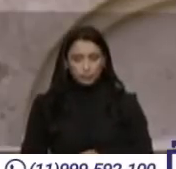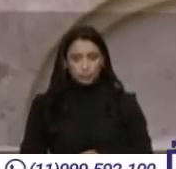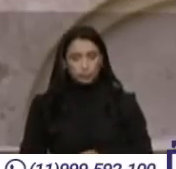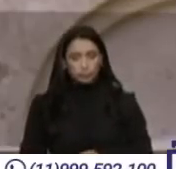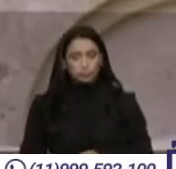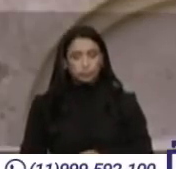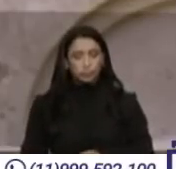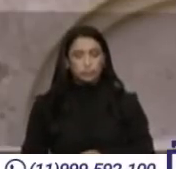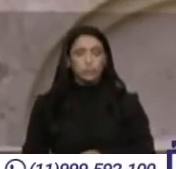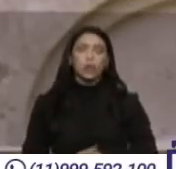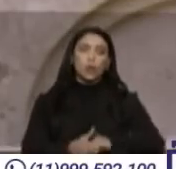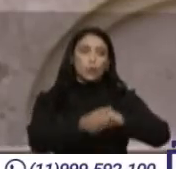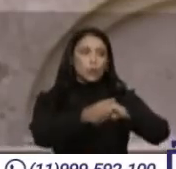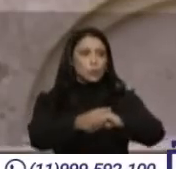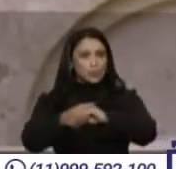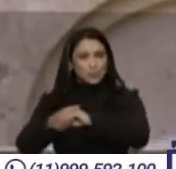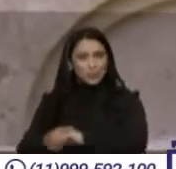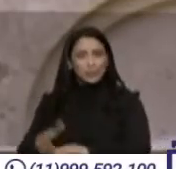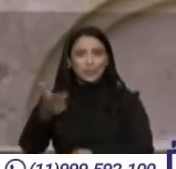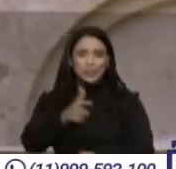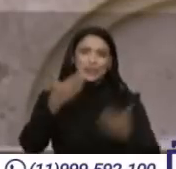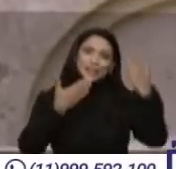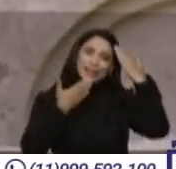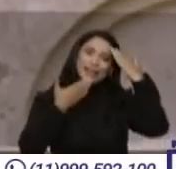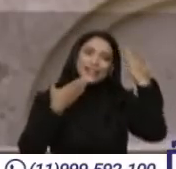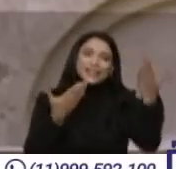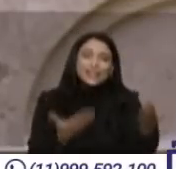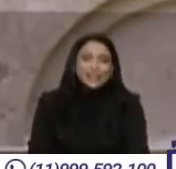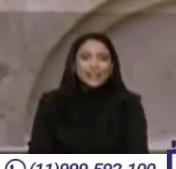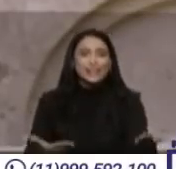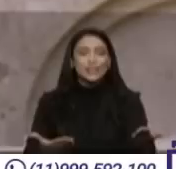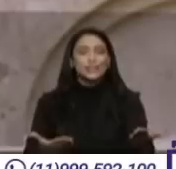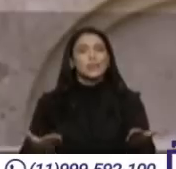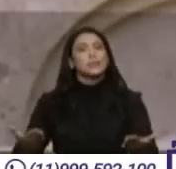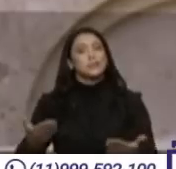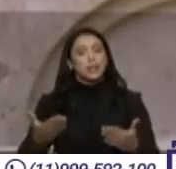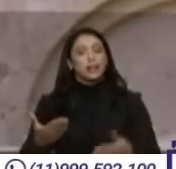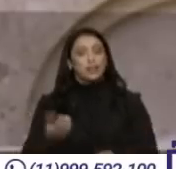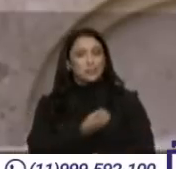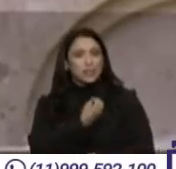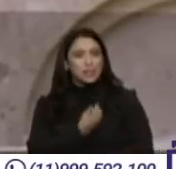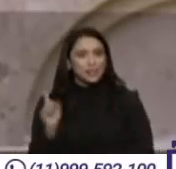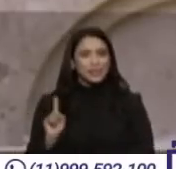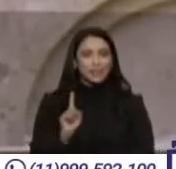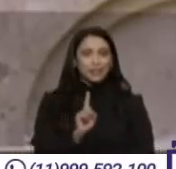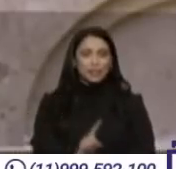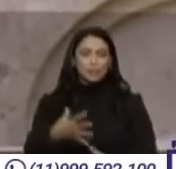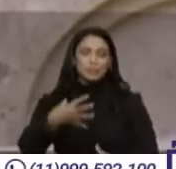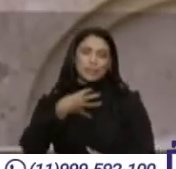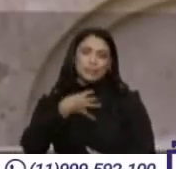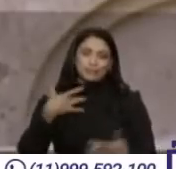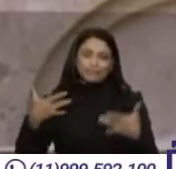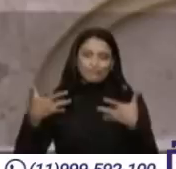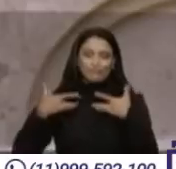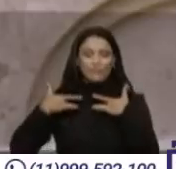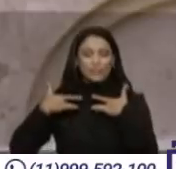Renovo minhas saudações e agradeço a todos pela presença e pela solidariedade. E,